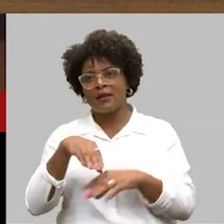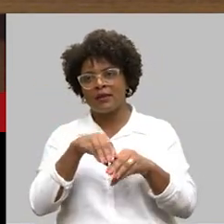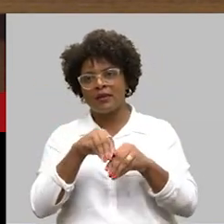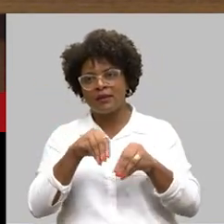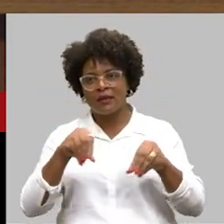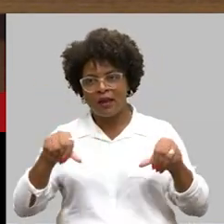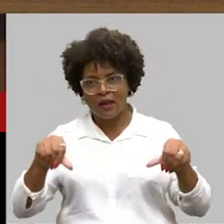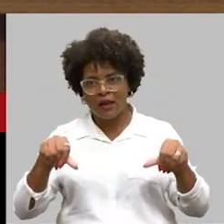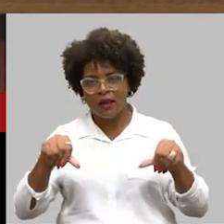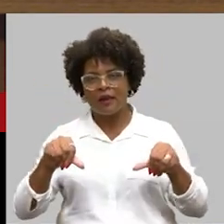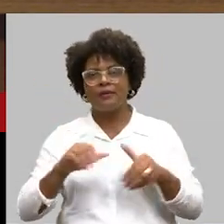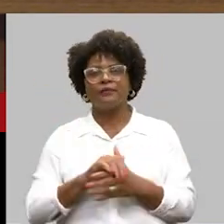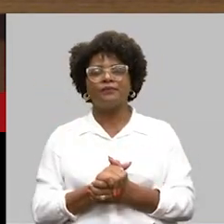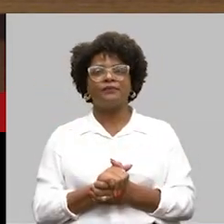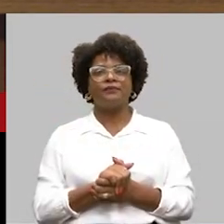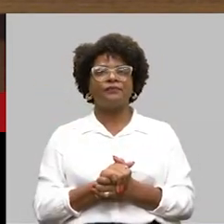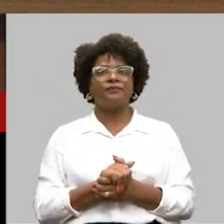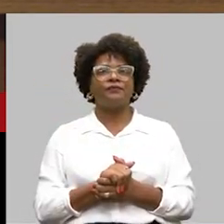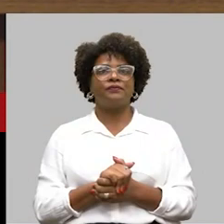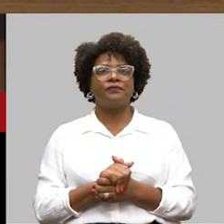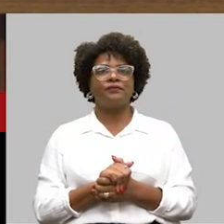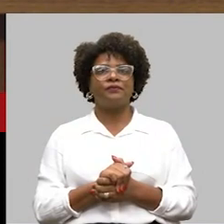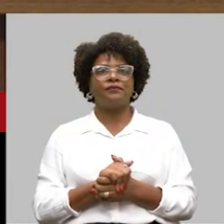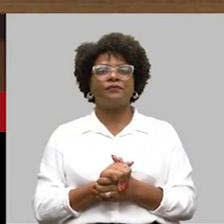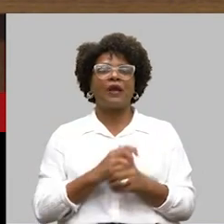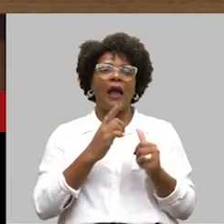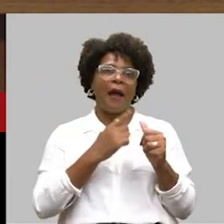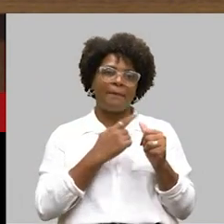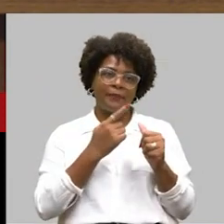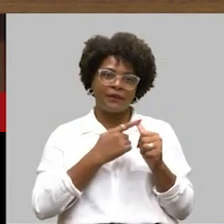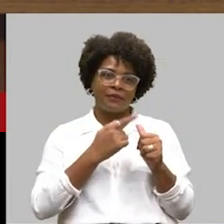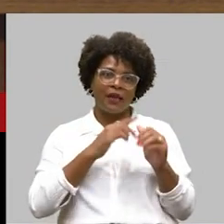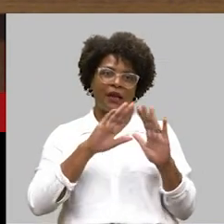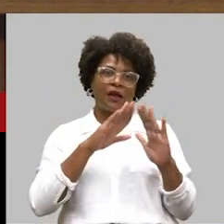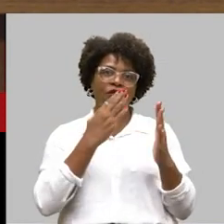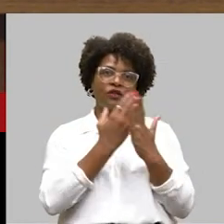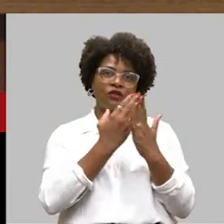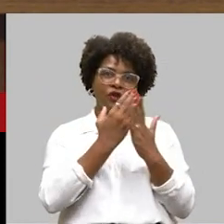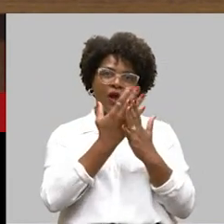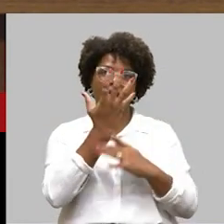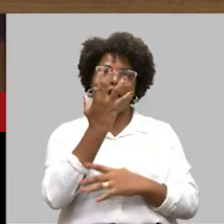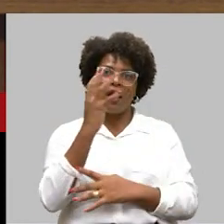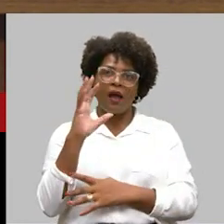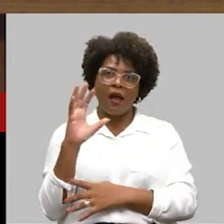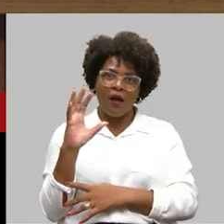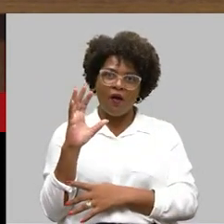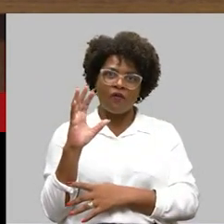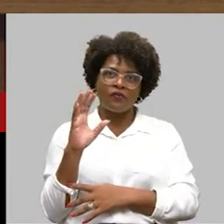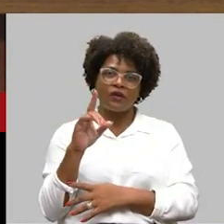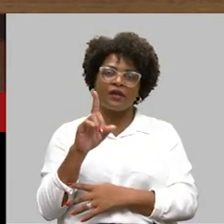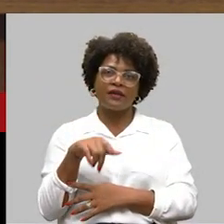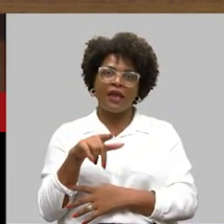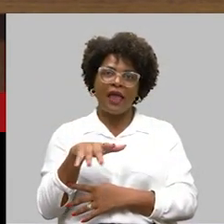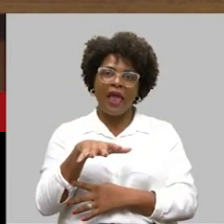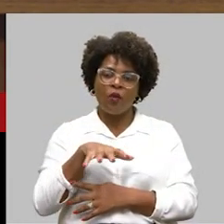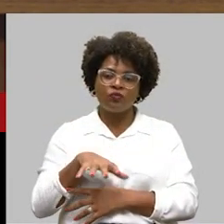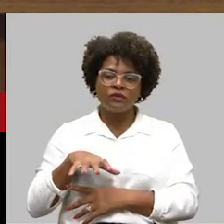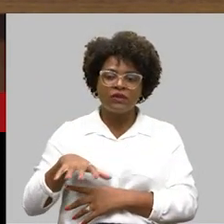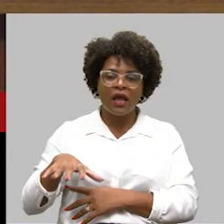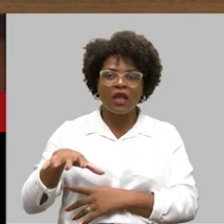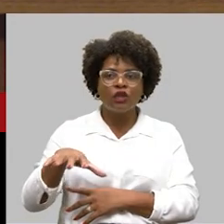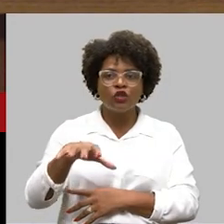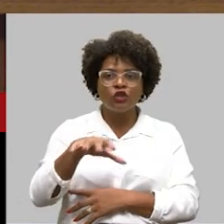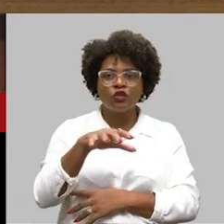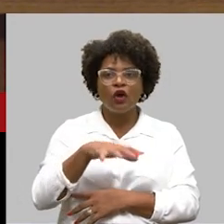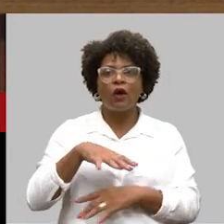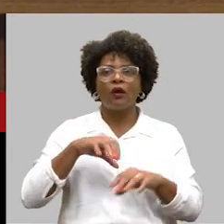escola foi Foi um pé de árvore né e a gente entende que o nosso território ele é educativo ele